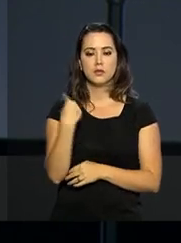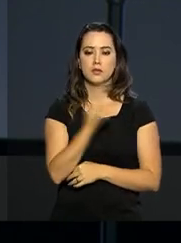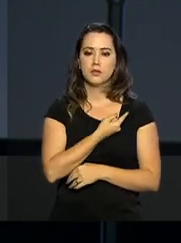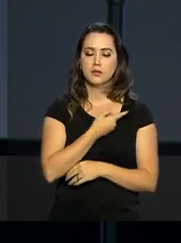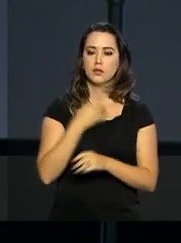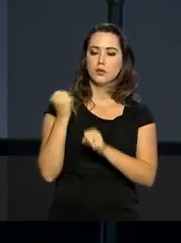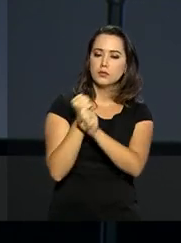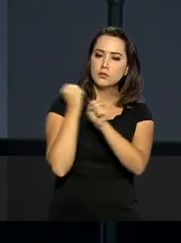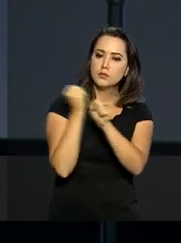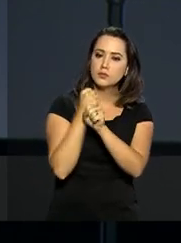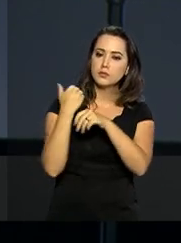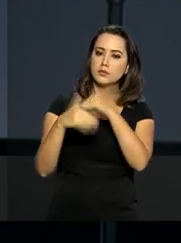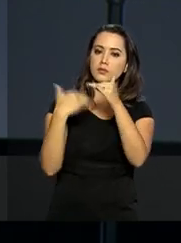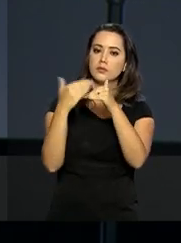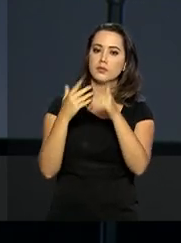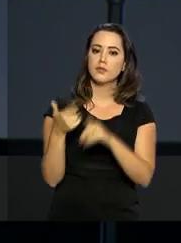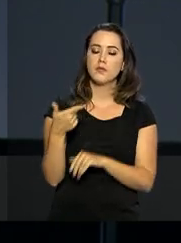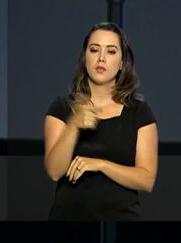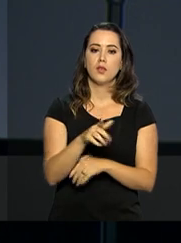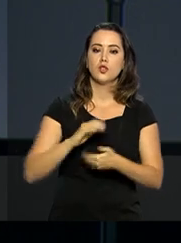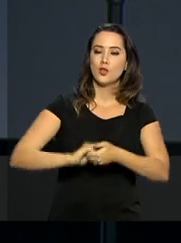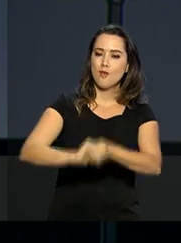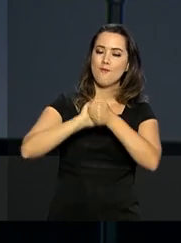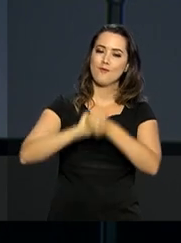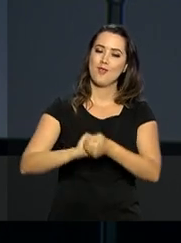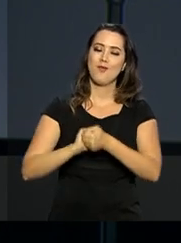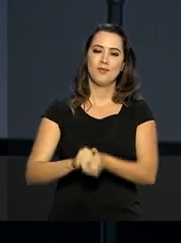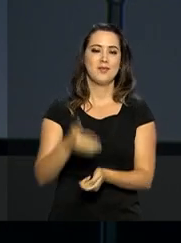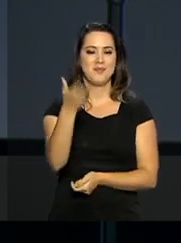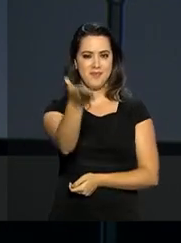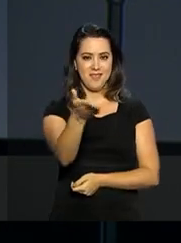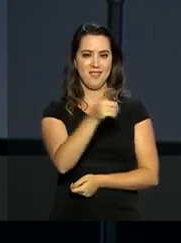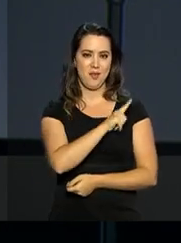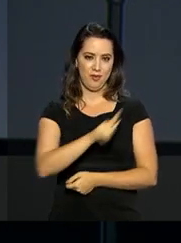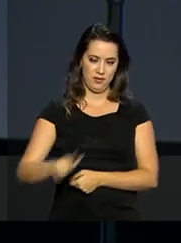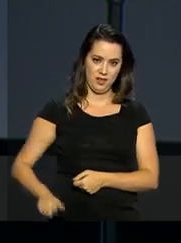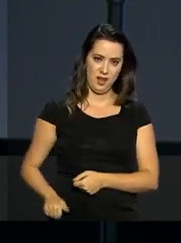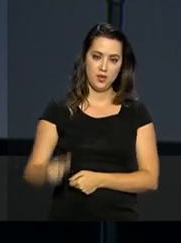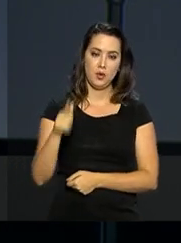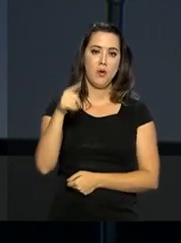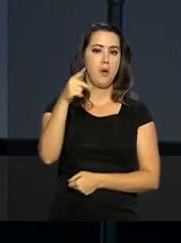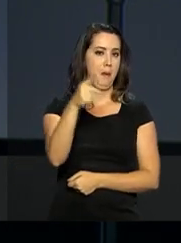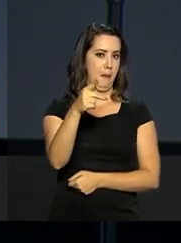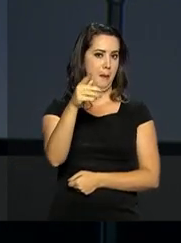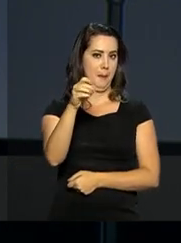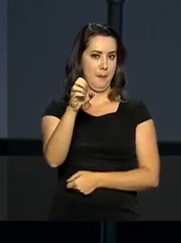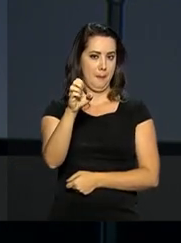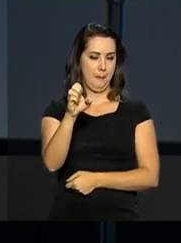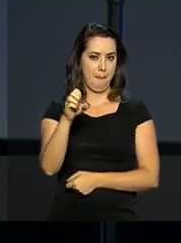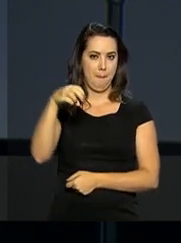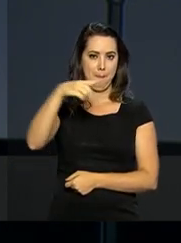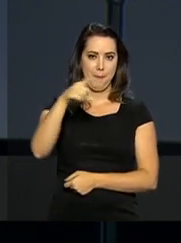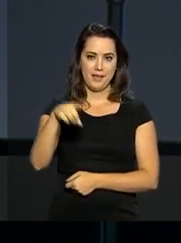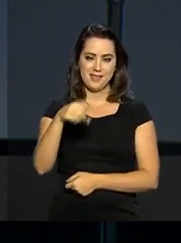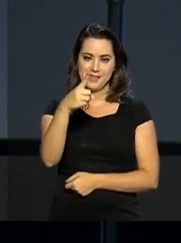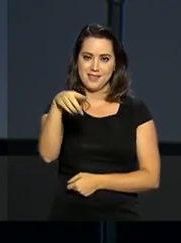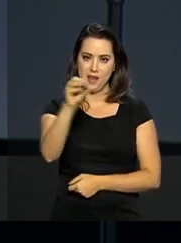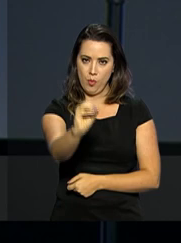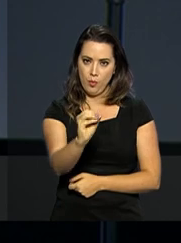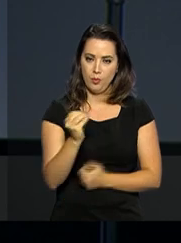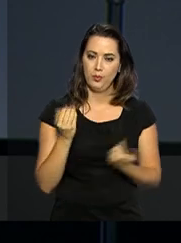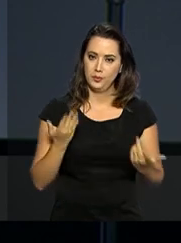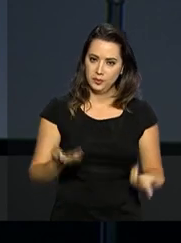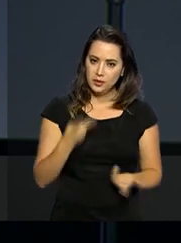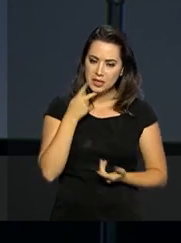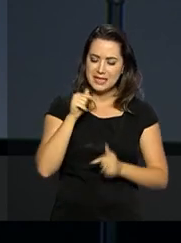nós estamos construindo. Aliás, mais um cumprimento ao governador Pezão. O governador Pezão trabalhou incansavelmente em